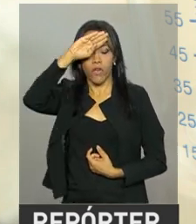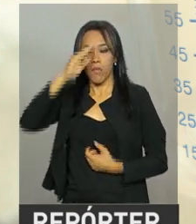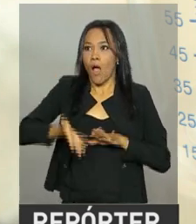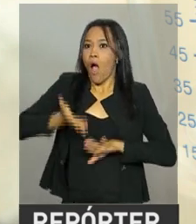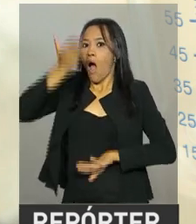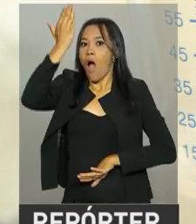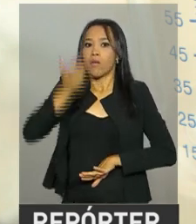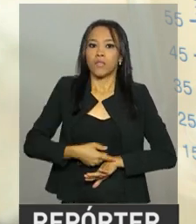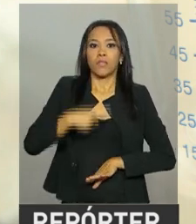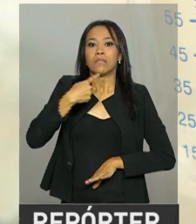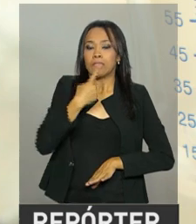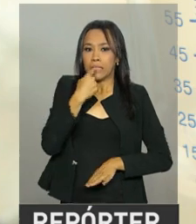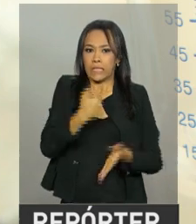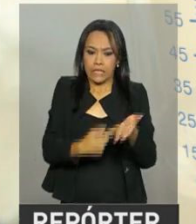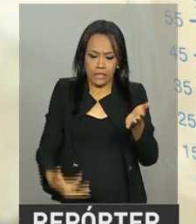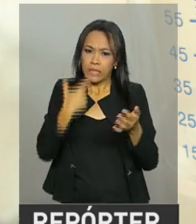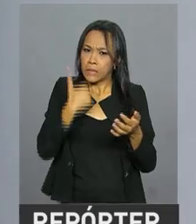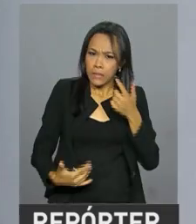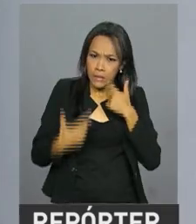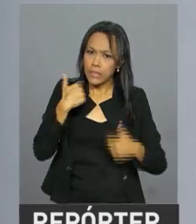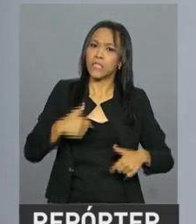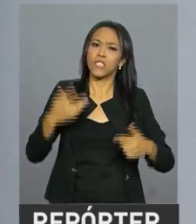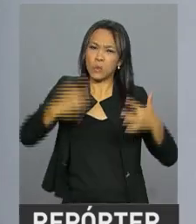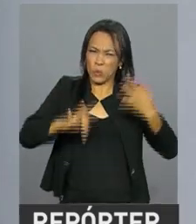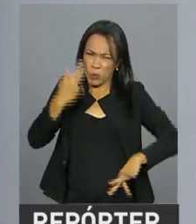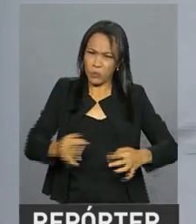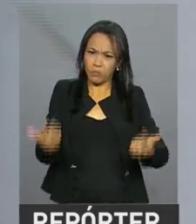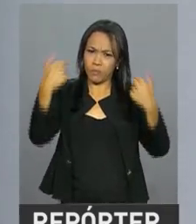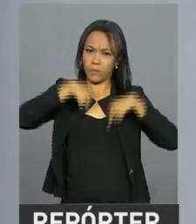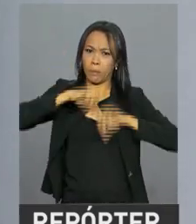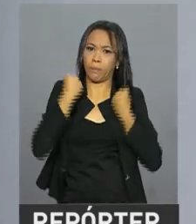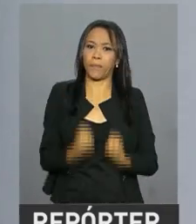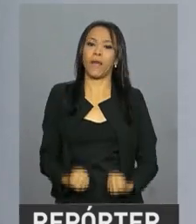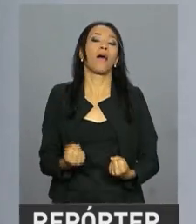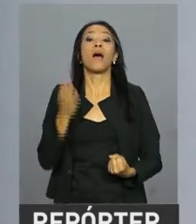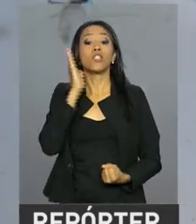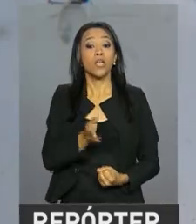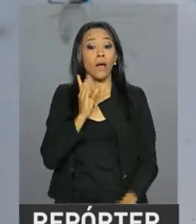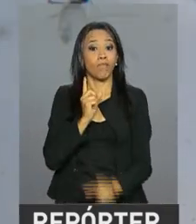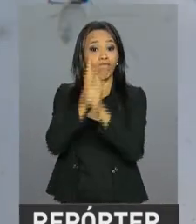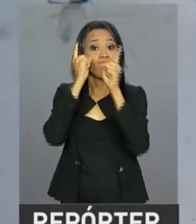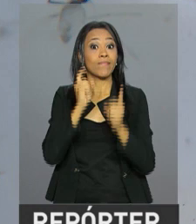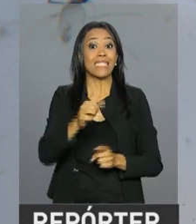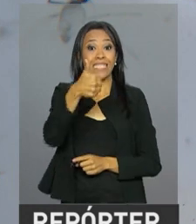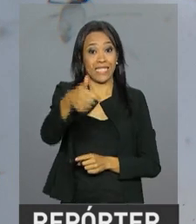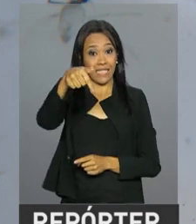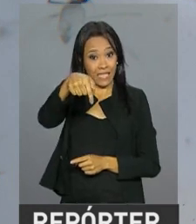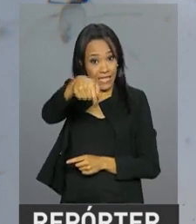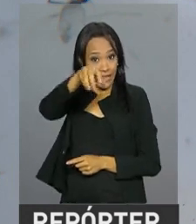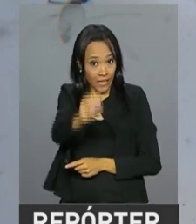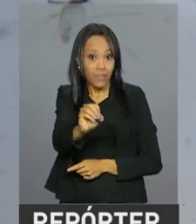hemorragia e insuficiência nos órgãos até o momento foram confirmados 70 casos da doença e